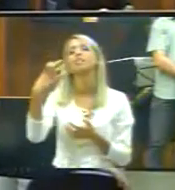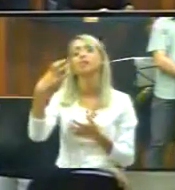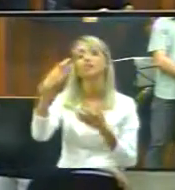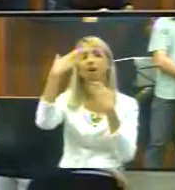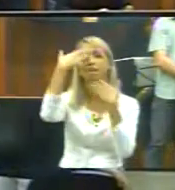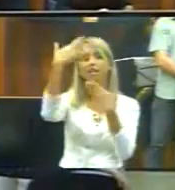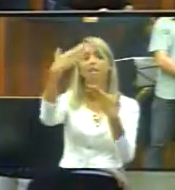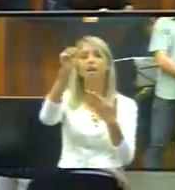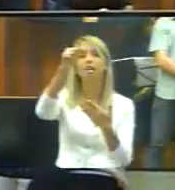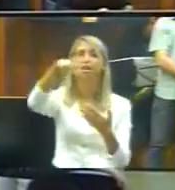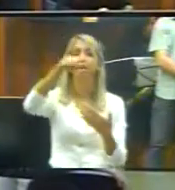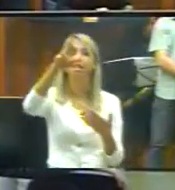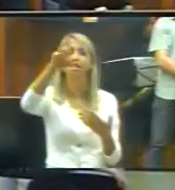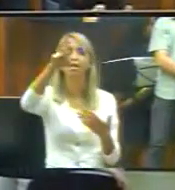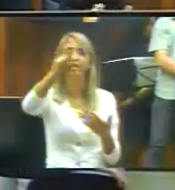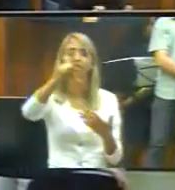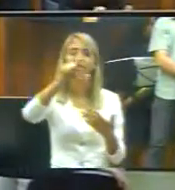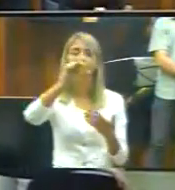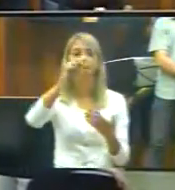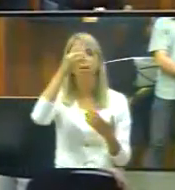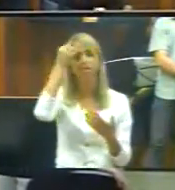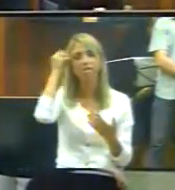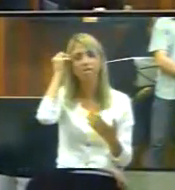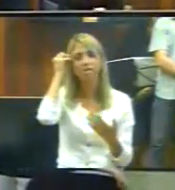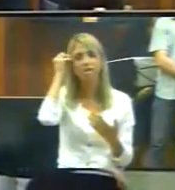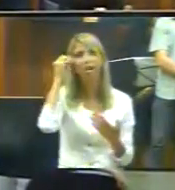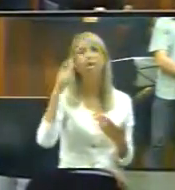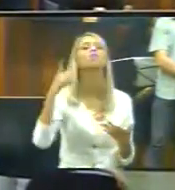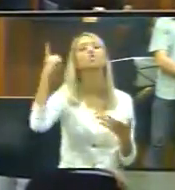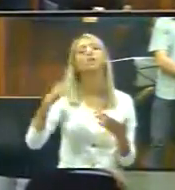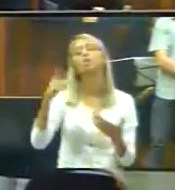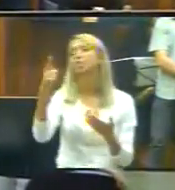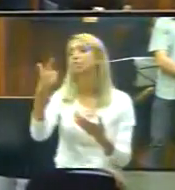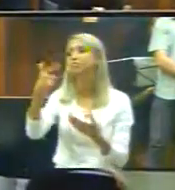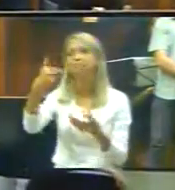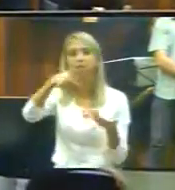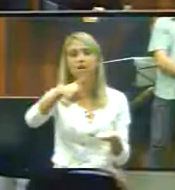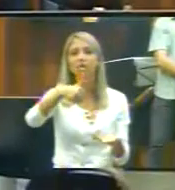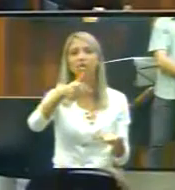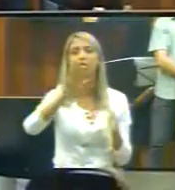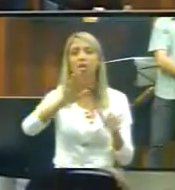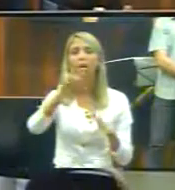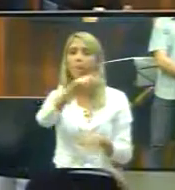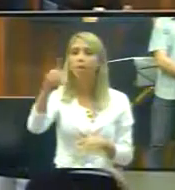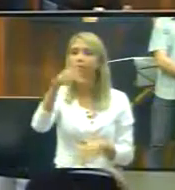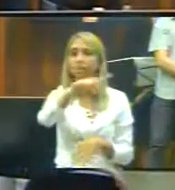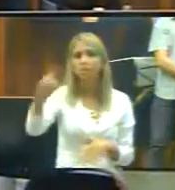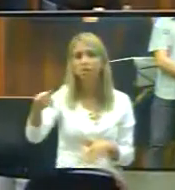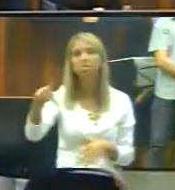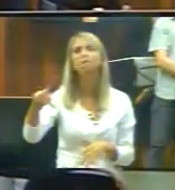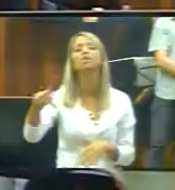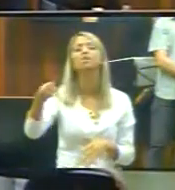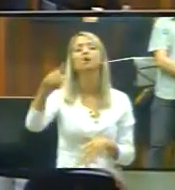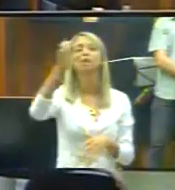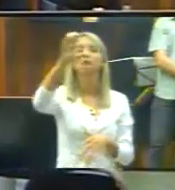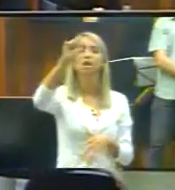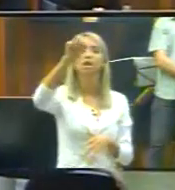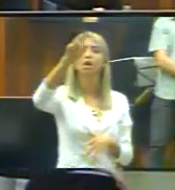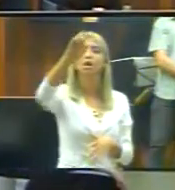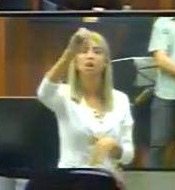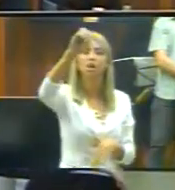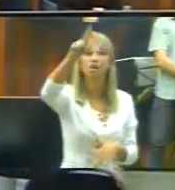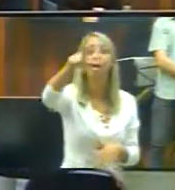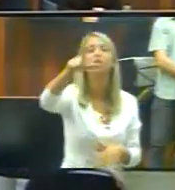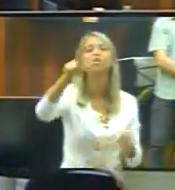eu não esqueci, o Aquiles eu falei. Agradecer o meu diretor que não está presente, a minha professora Carol e o professor Walter, e